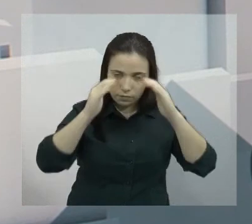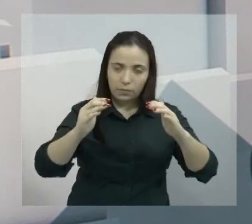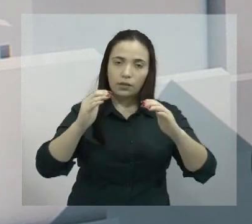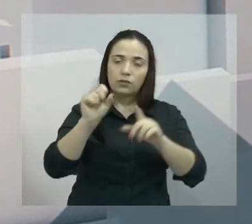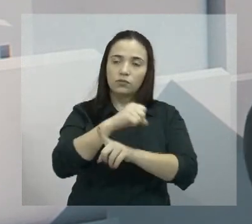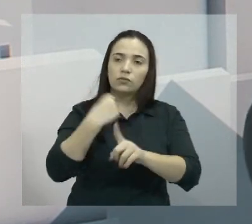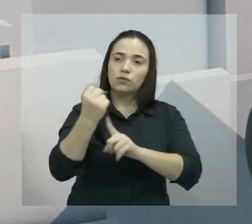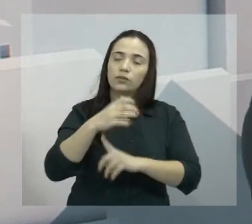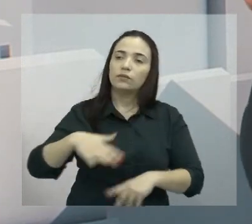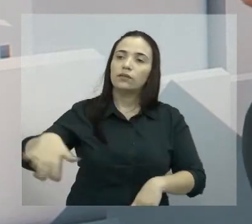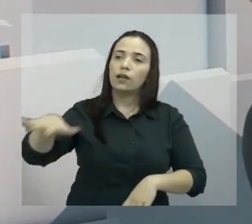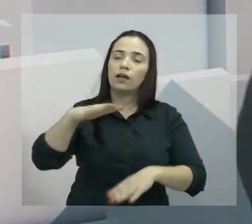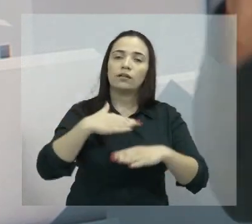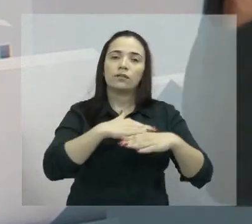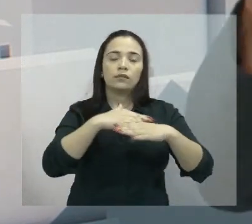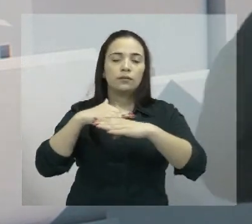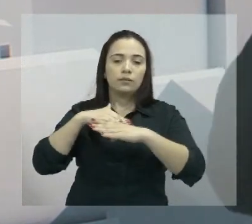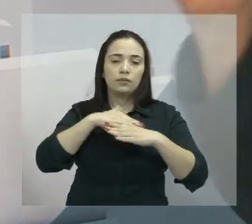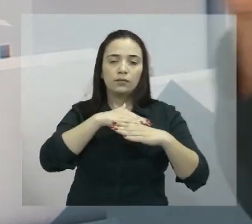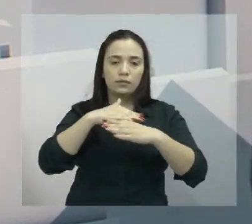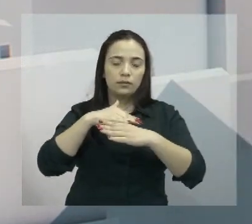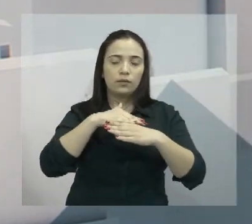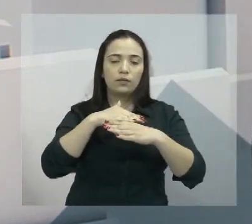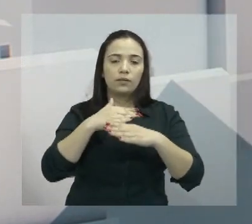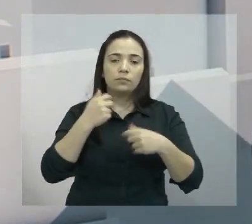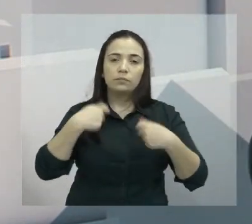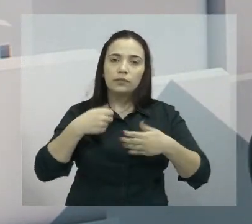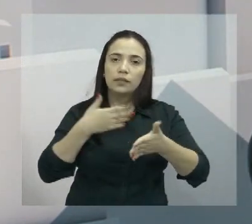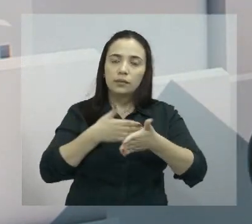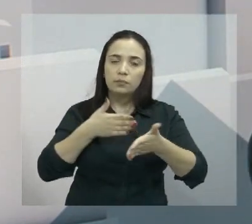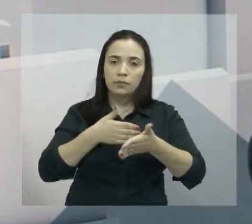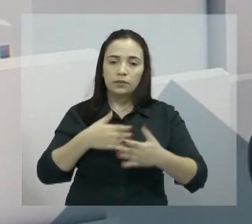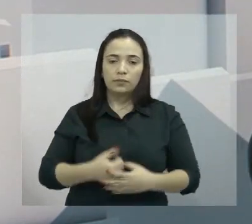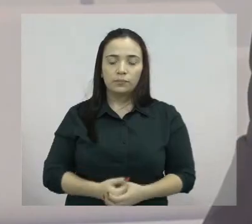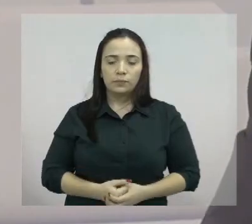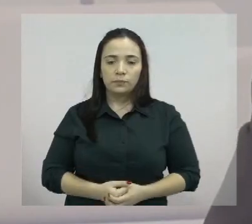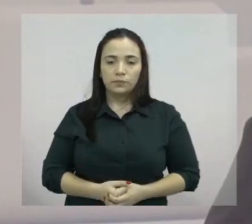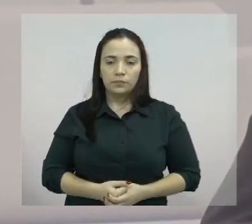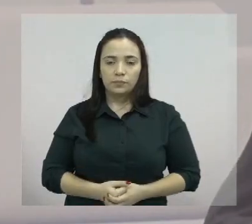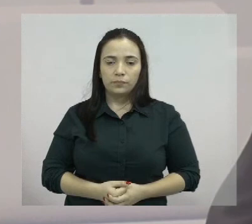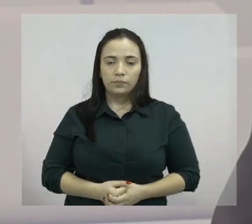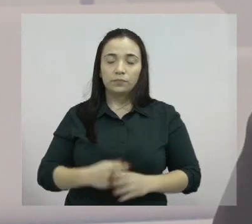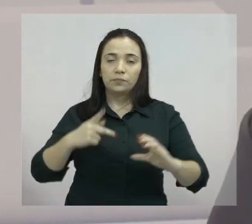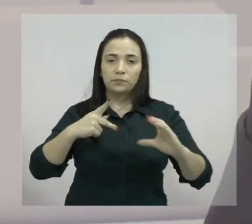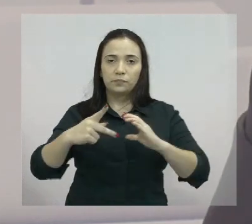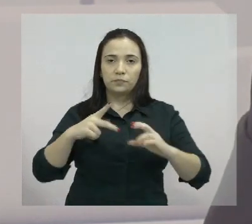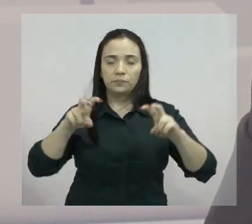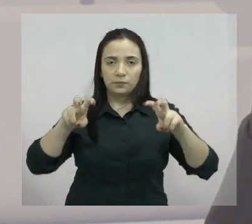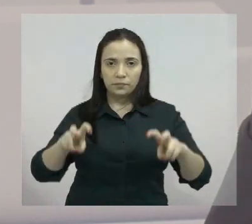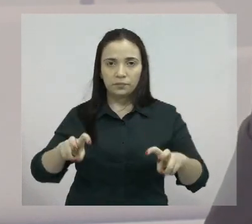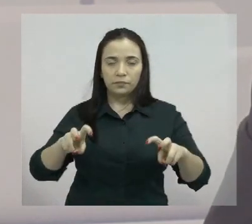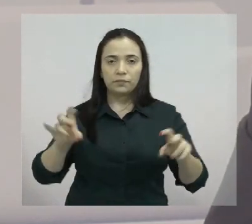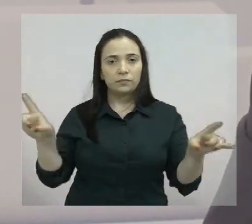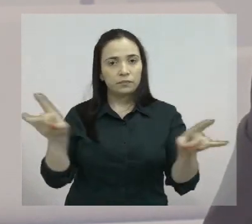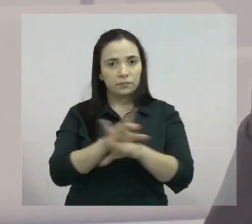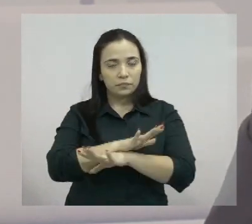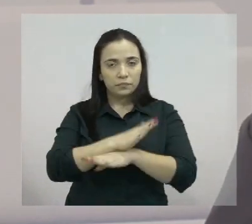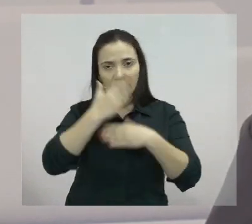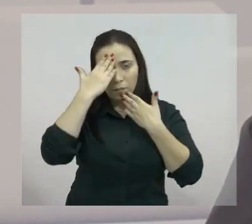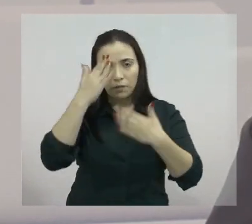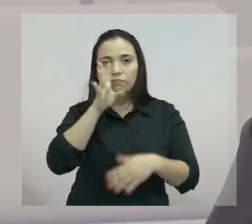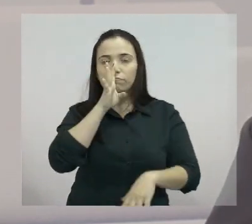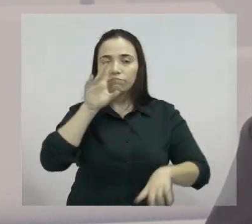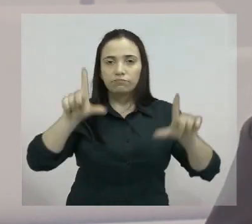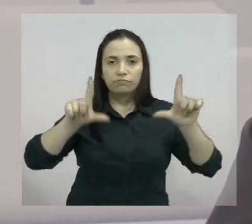né, as pessoas, a sociedade, e estabelecer limite para todos nós. Muito bem. Plenário da Cidade termina aqui. Obrigado